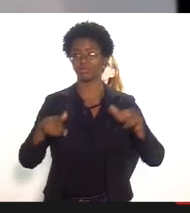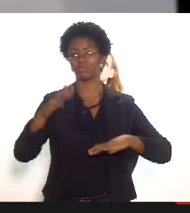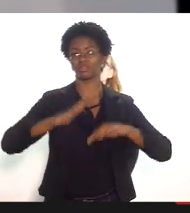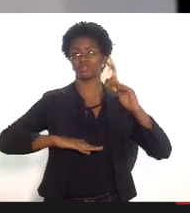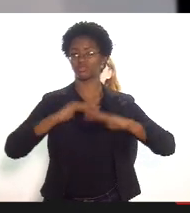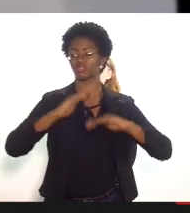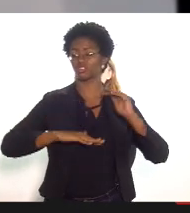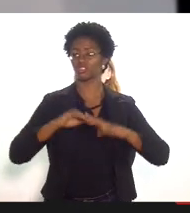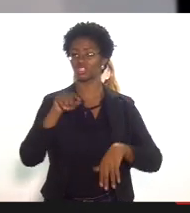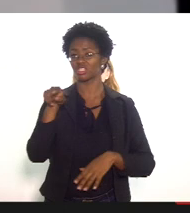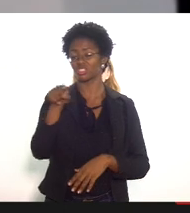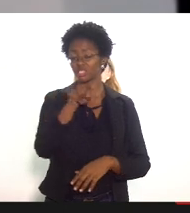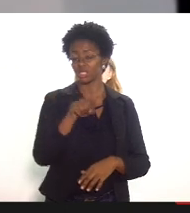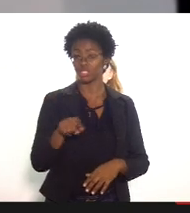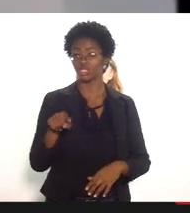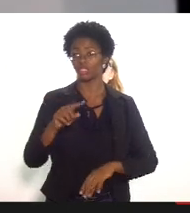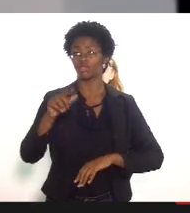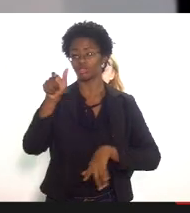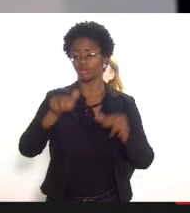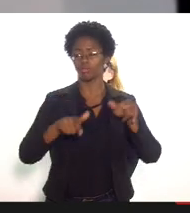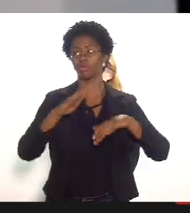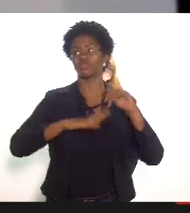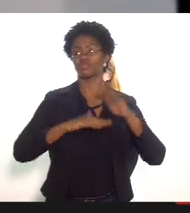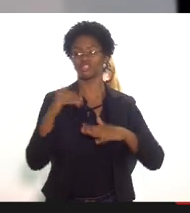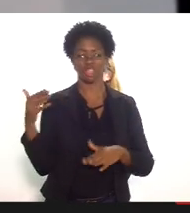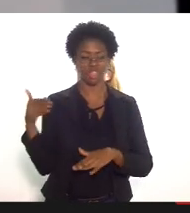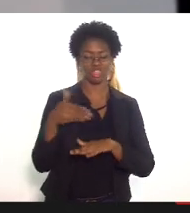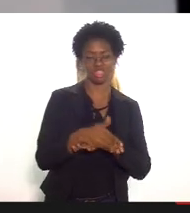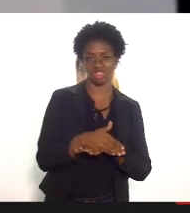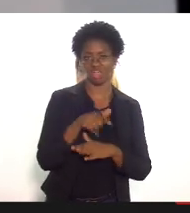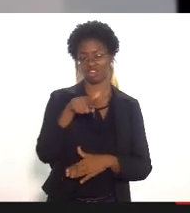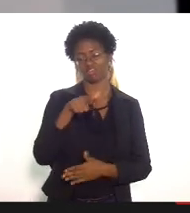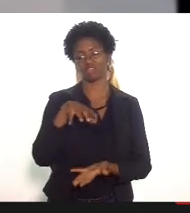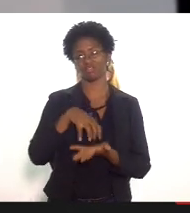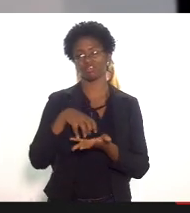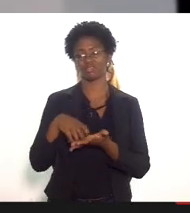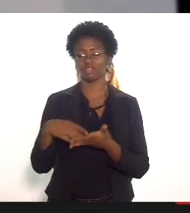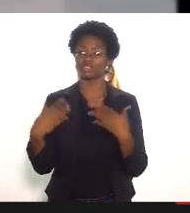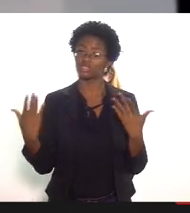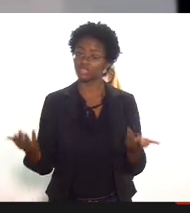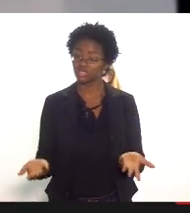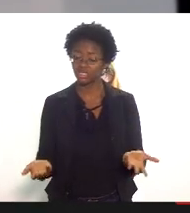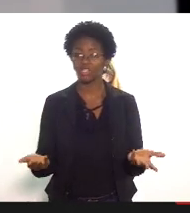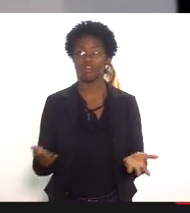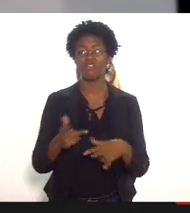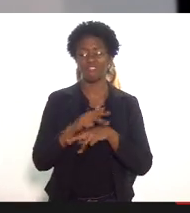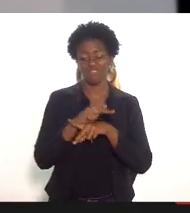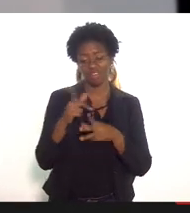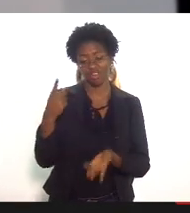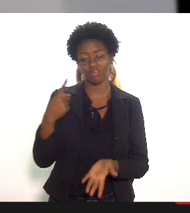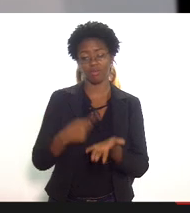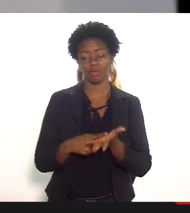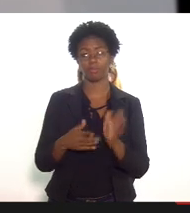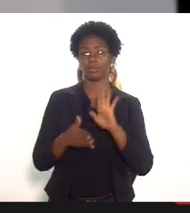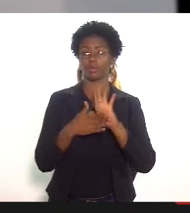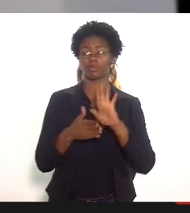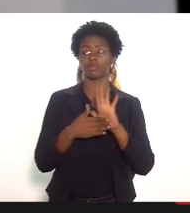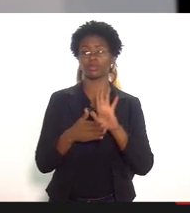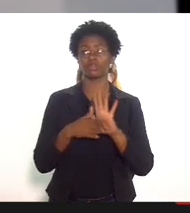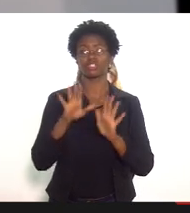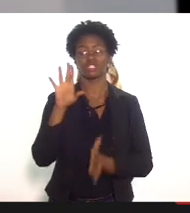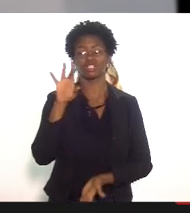profissionais viriam para dentro dessas unidades. Ou seja, 1000 arranjos foram propostos e,